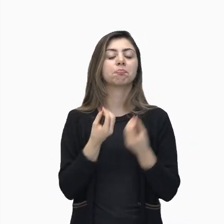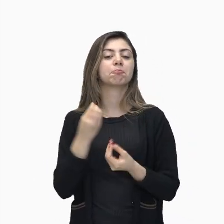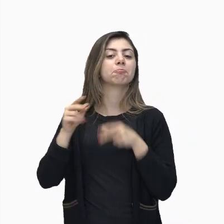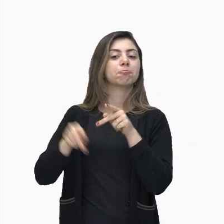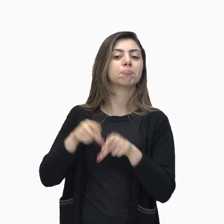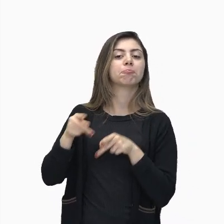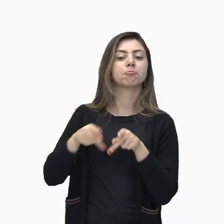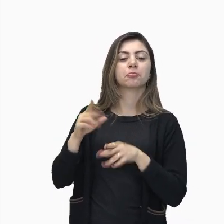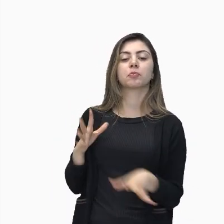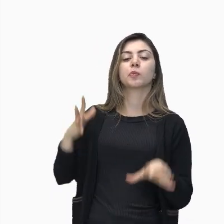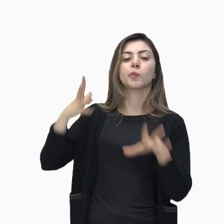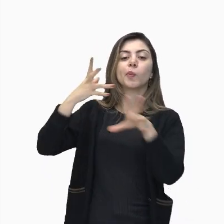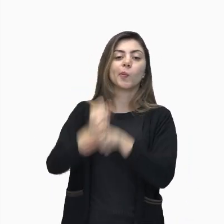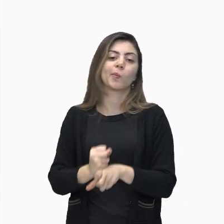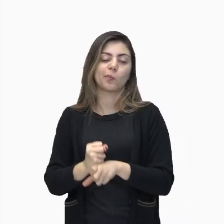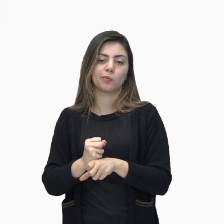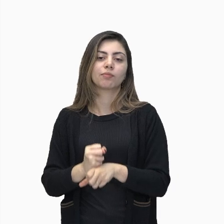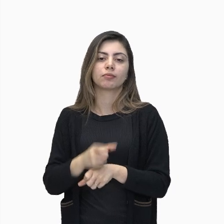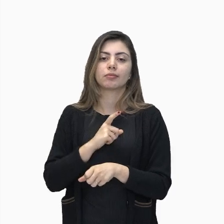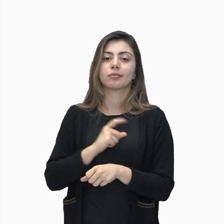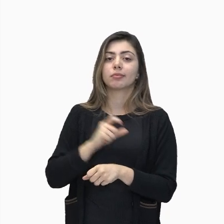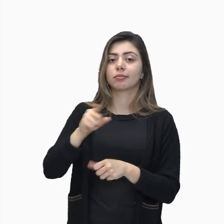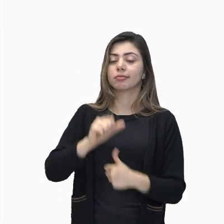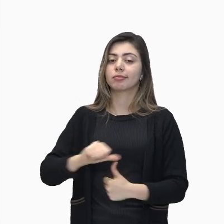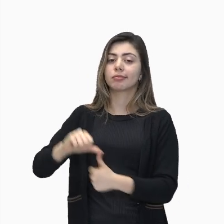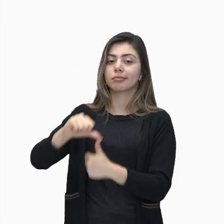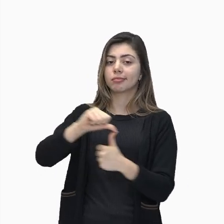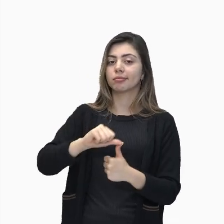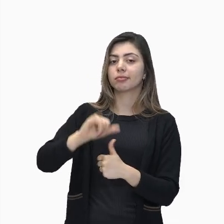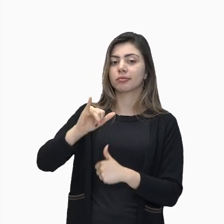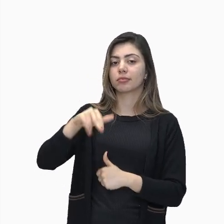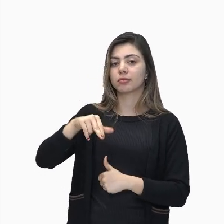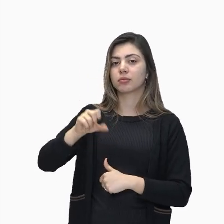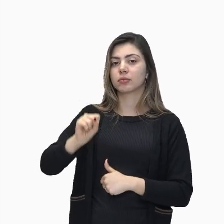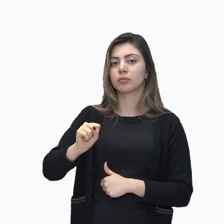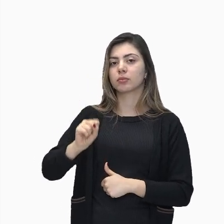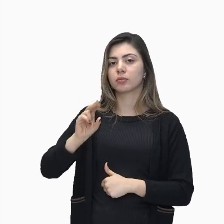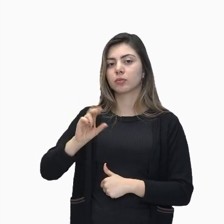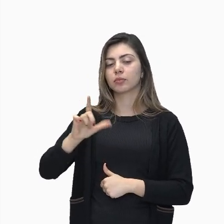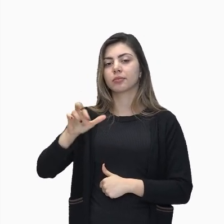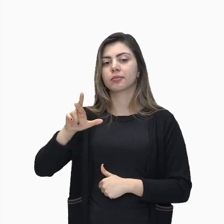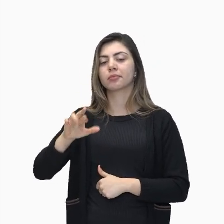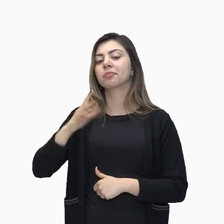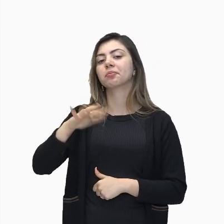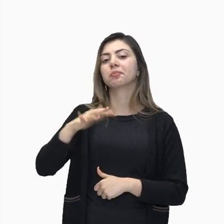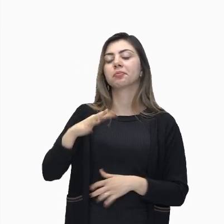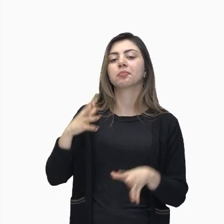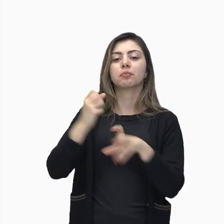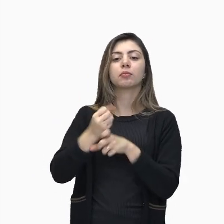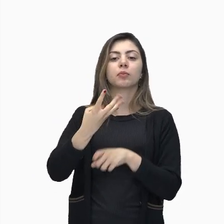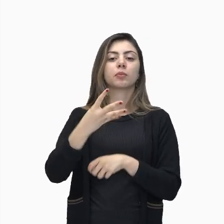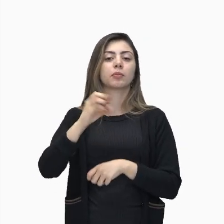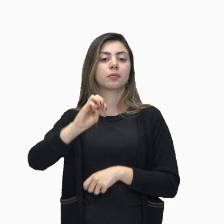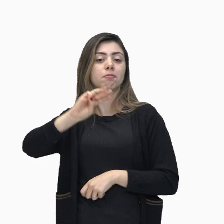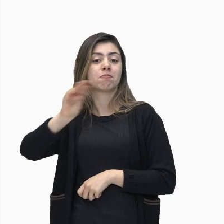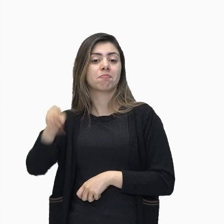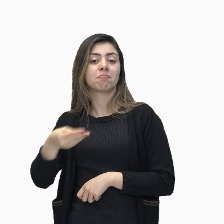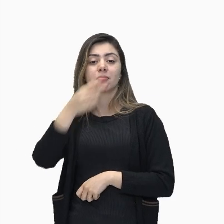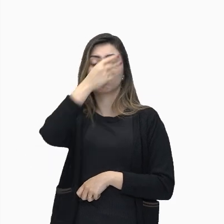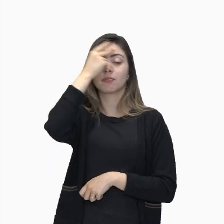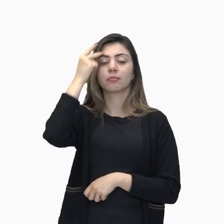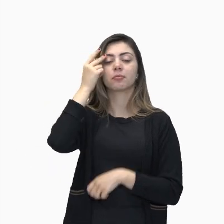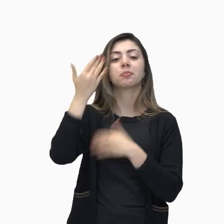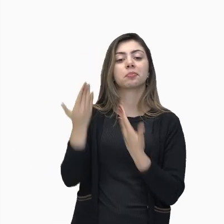absoluta dos países da América Central insular, nós temos aí aproximadamente 40 milhões de habitantes e a